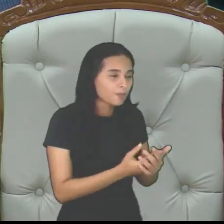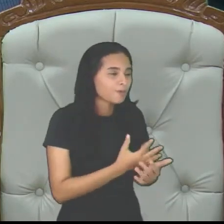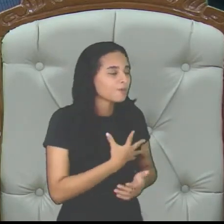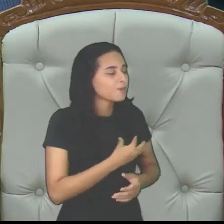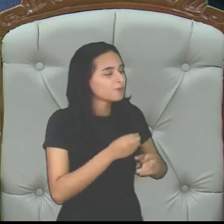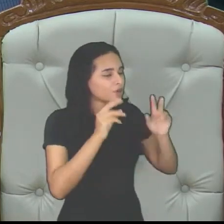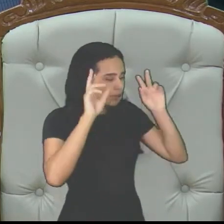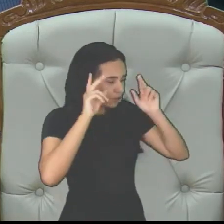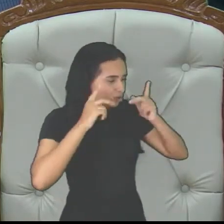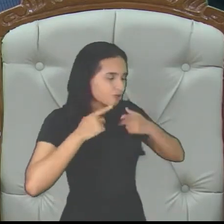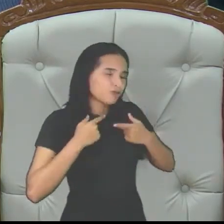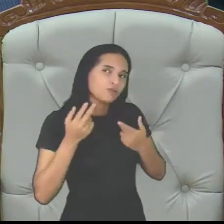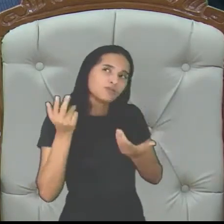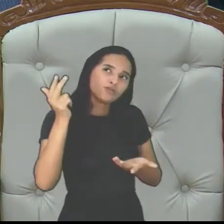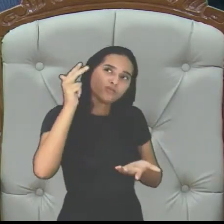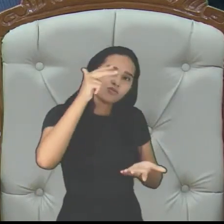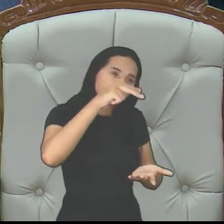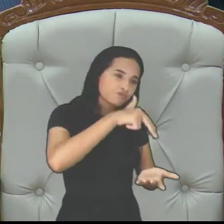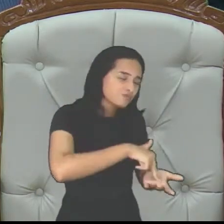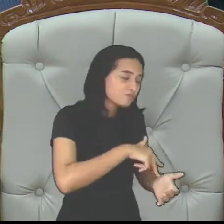a hora que não